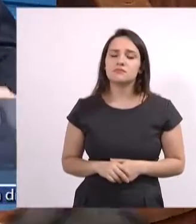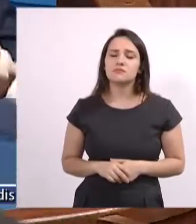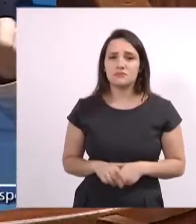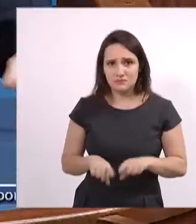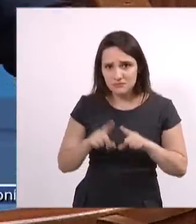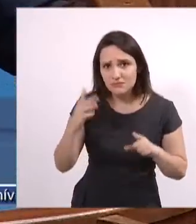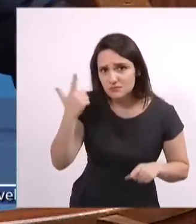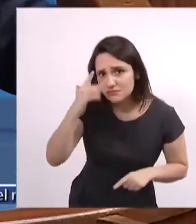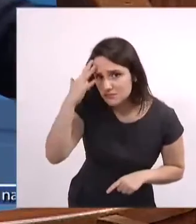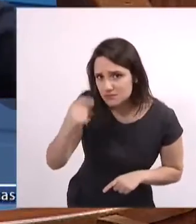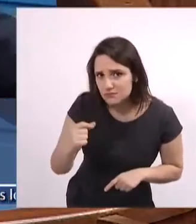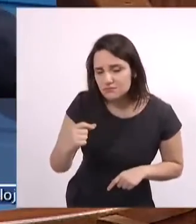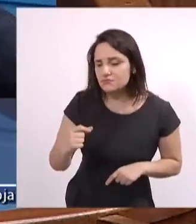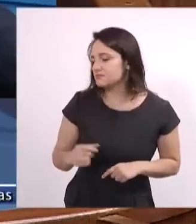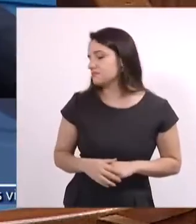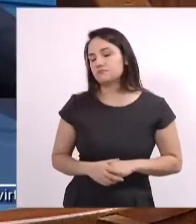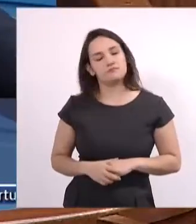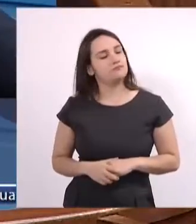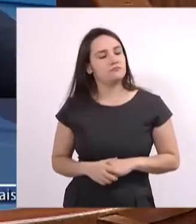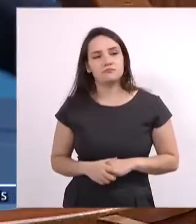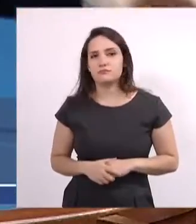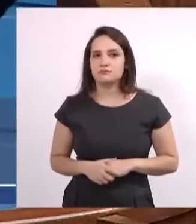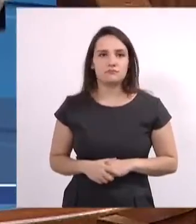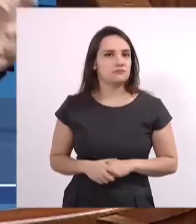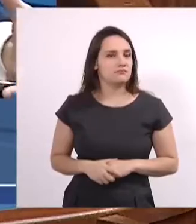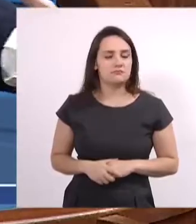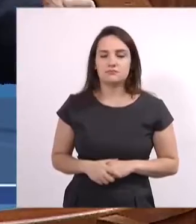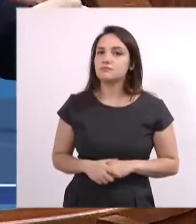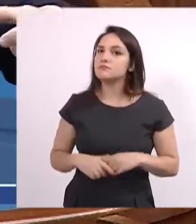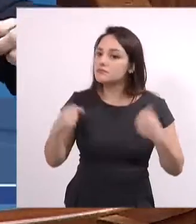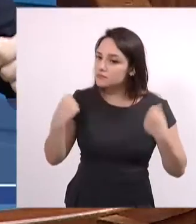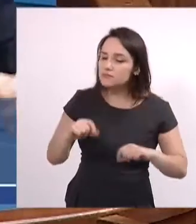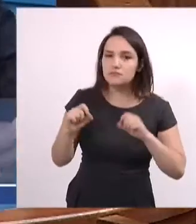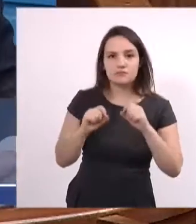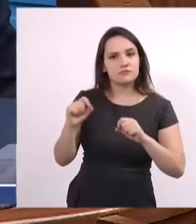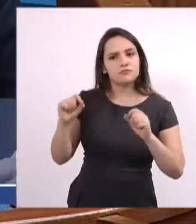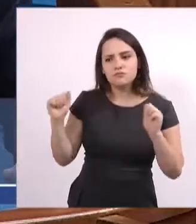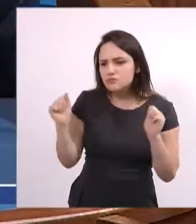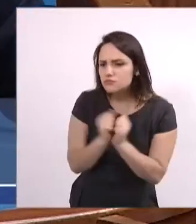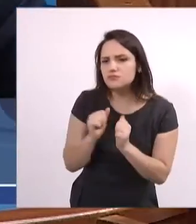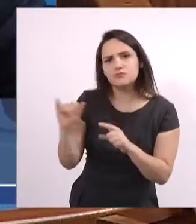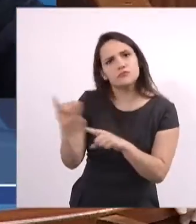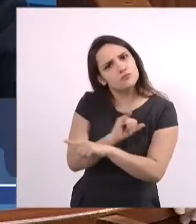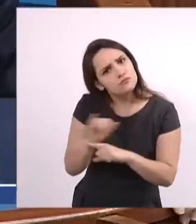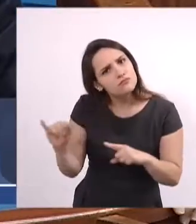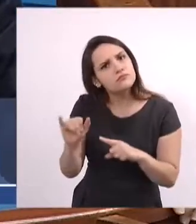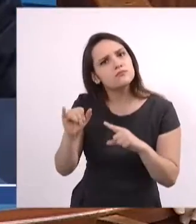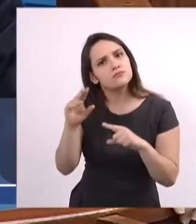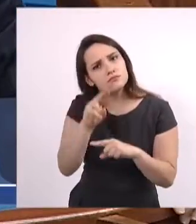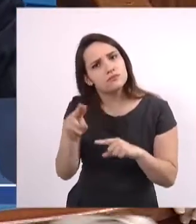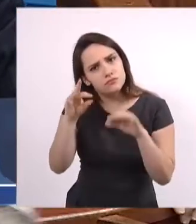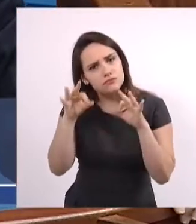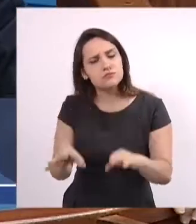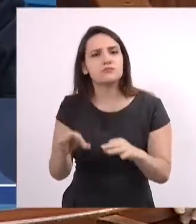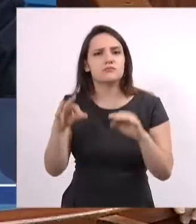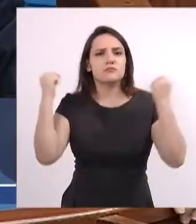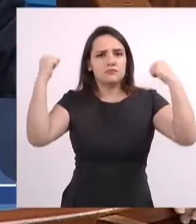não vai fazer efeito nenhum. Precisa ter as estratégias para usar a academia.